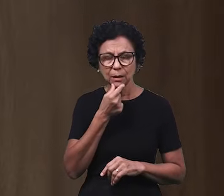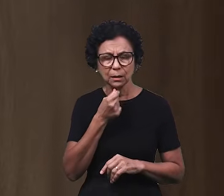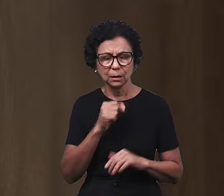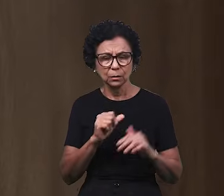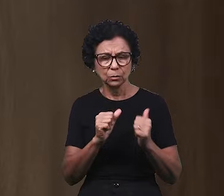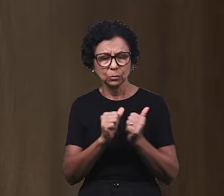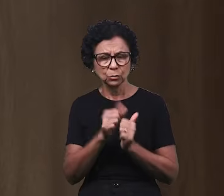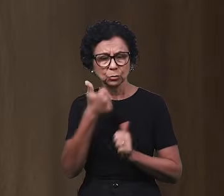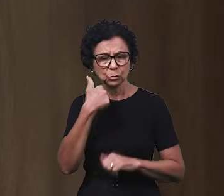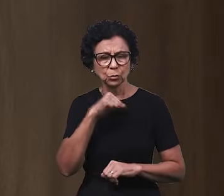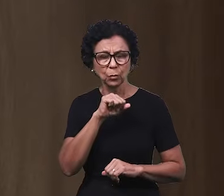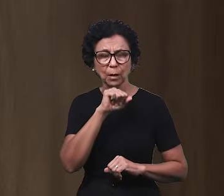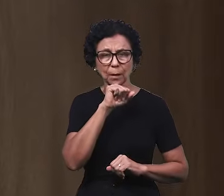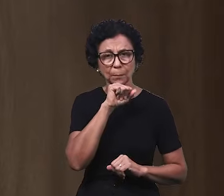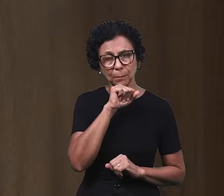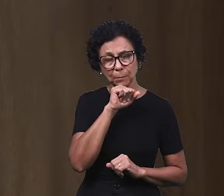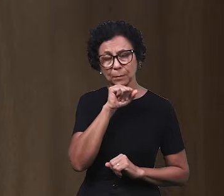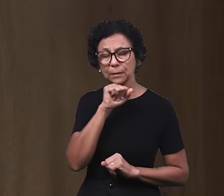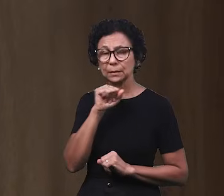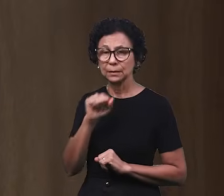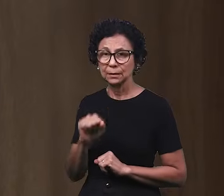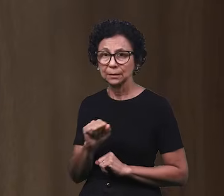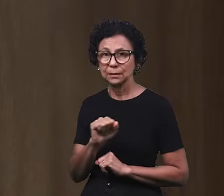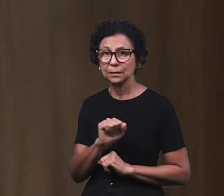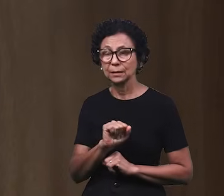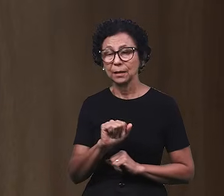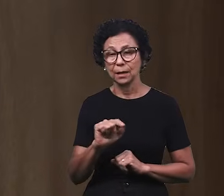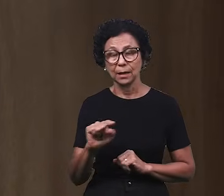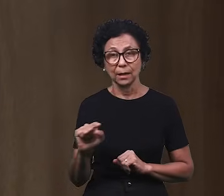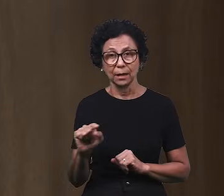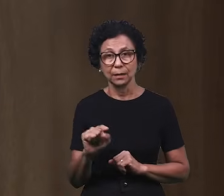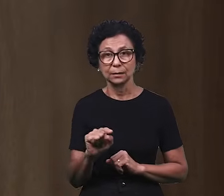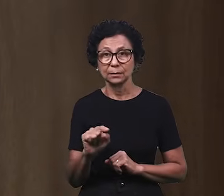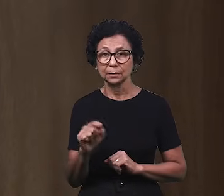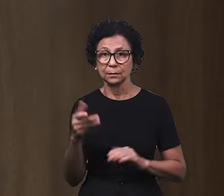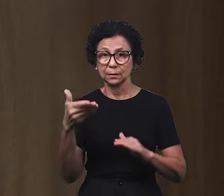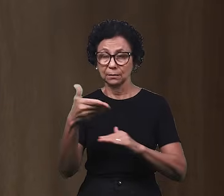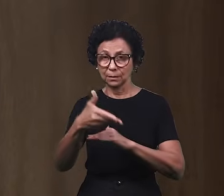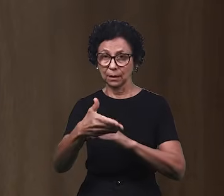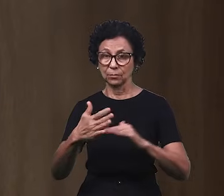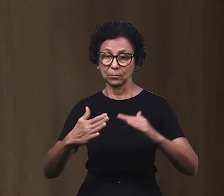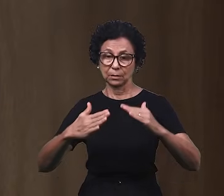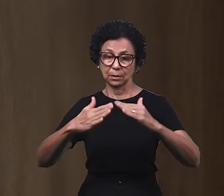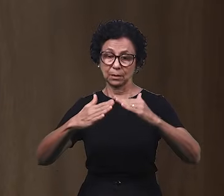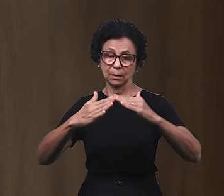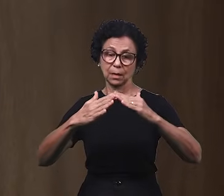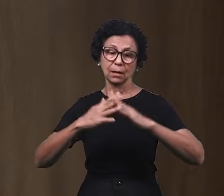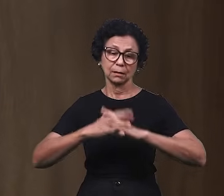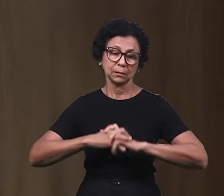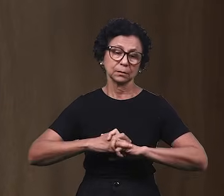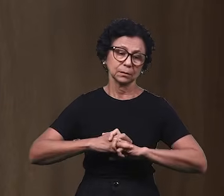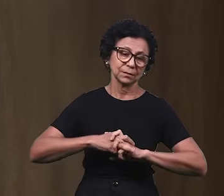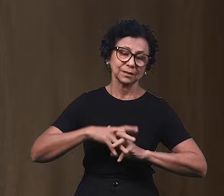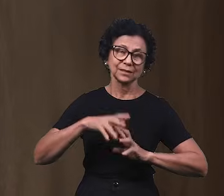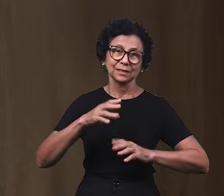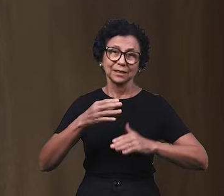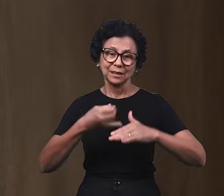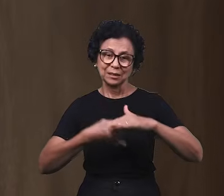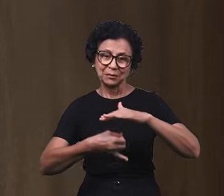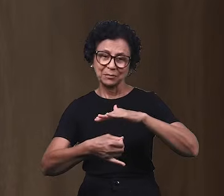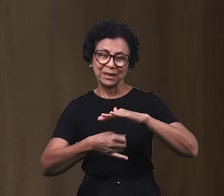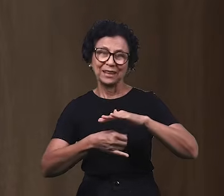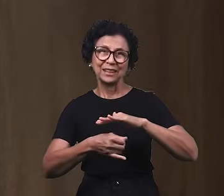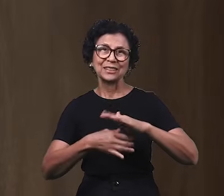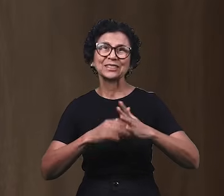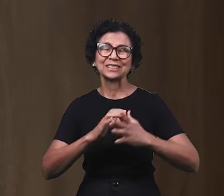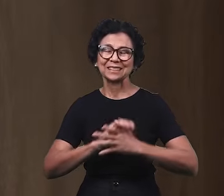e prostrando-se, adoraram, abrindo os seus tesouros. Então, quer dizer, eles entraram numa casa, né? E estava ali Maria e o menino, já foi